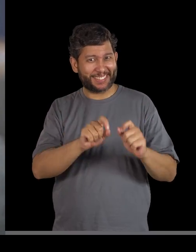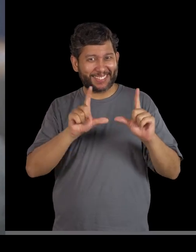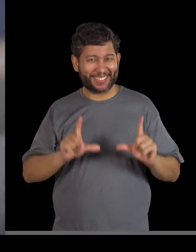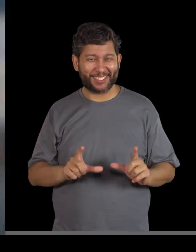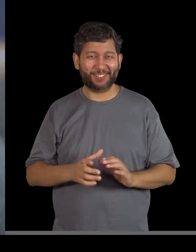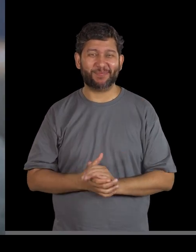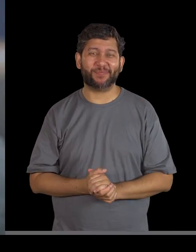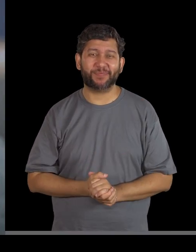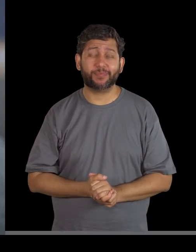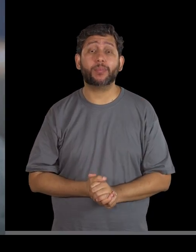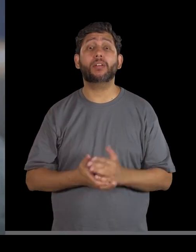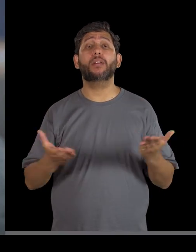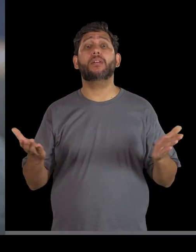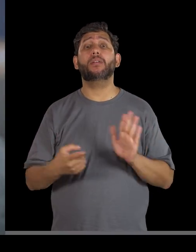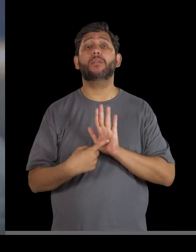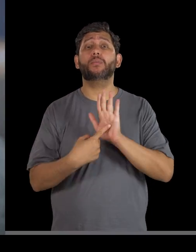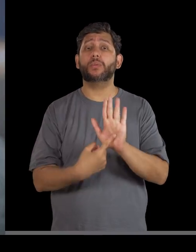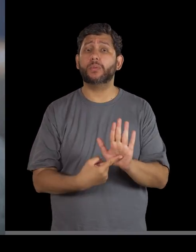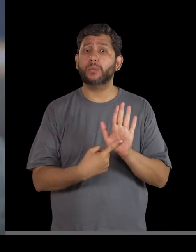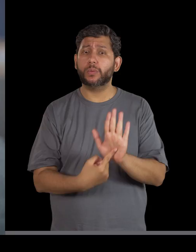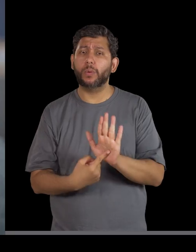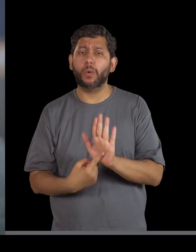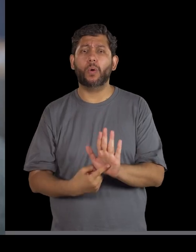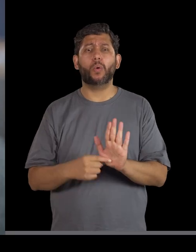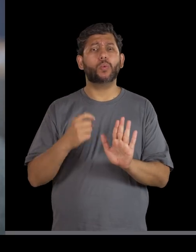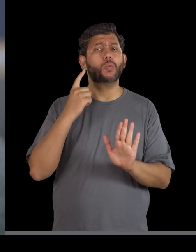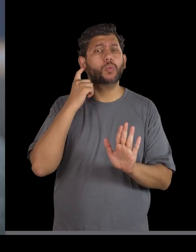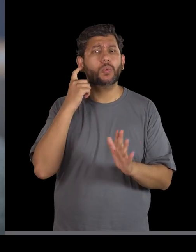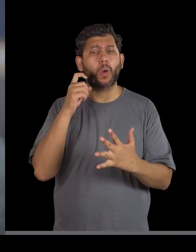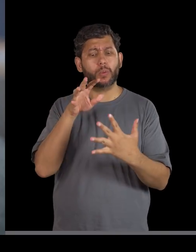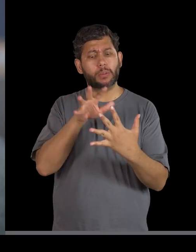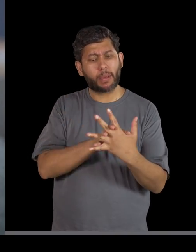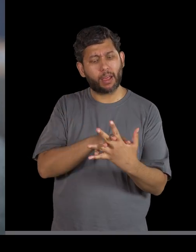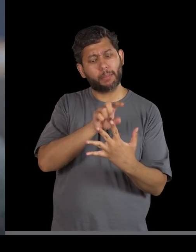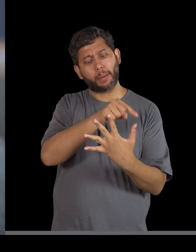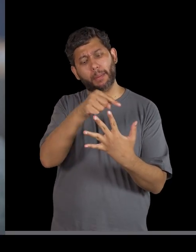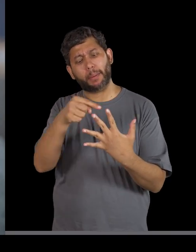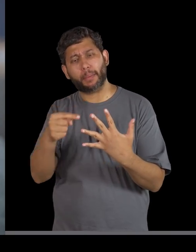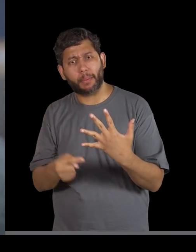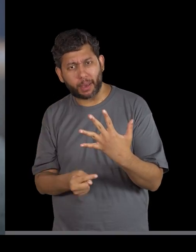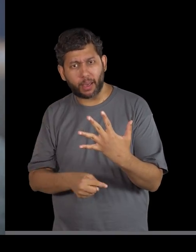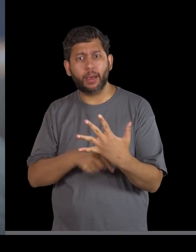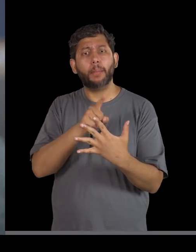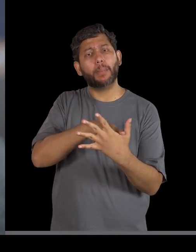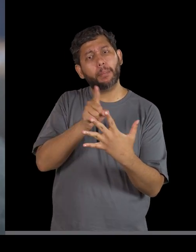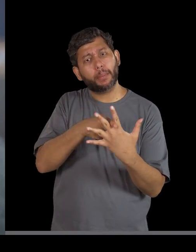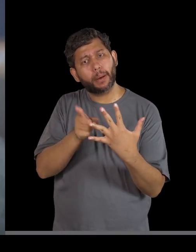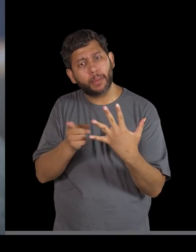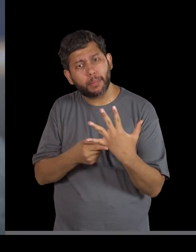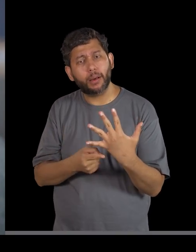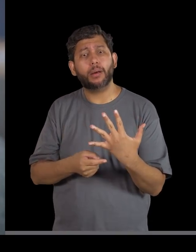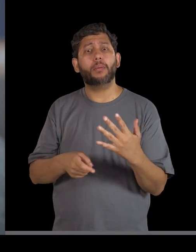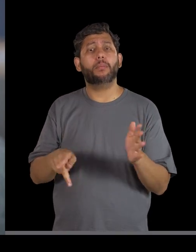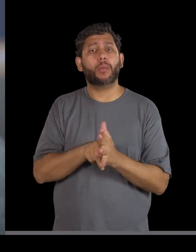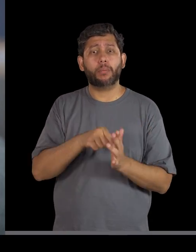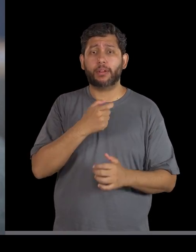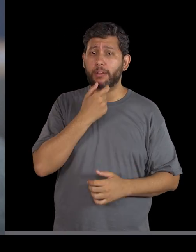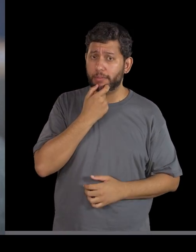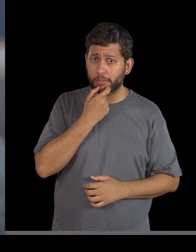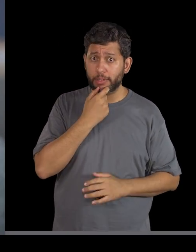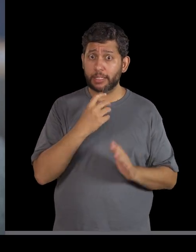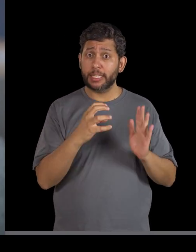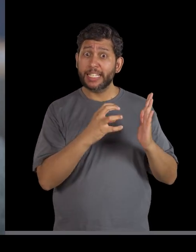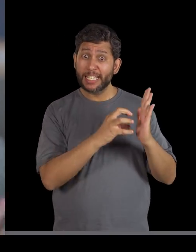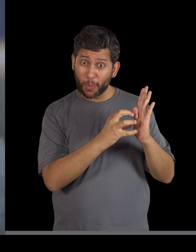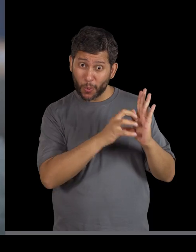assiste de homework. Bom, então o que eu fiz até agora? Eu apresentei todos os sons consonantais e vocálicos do inglês, todos os